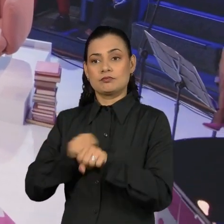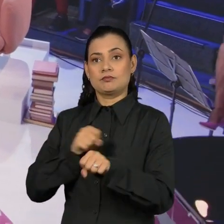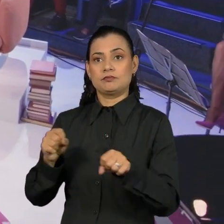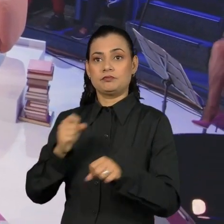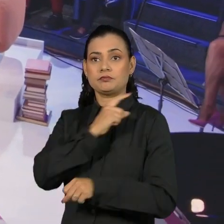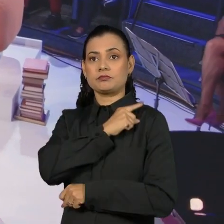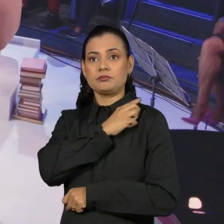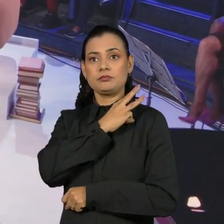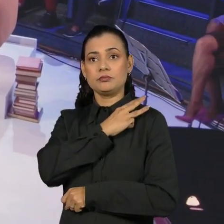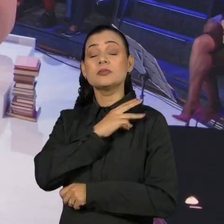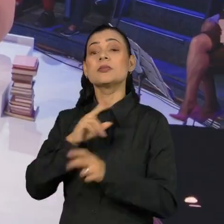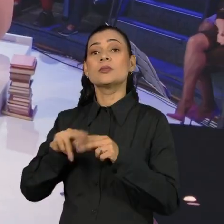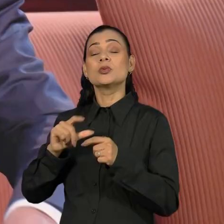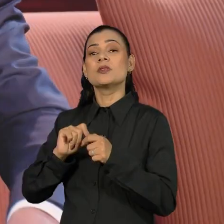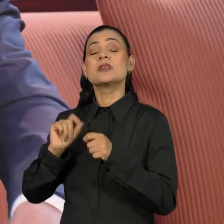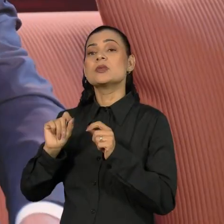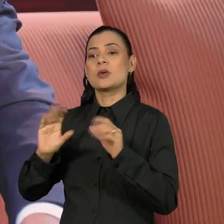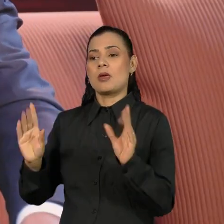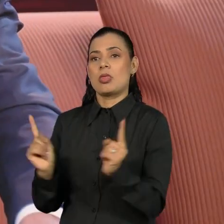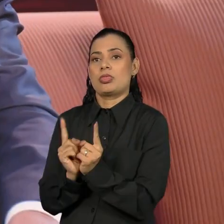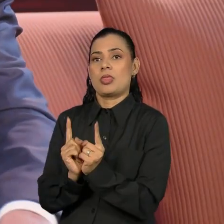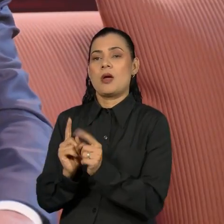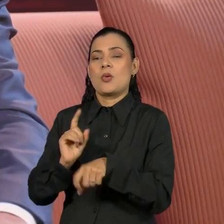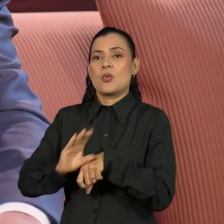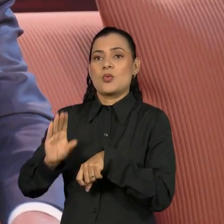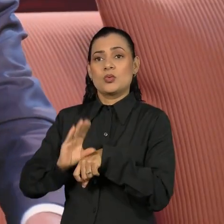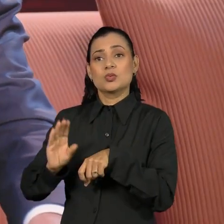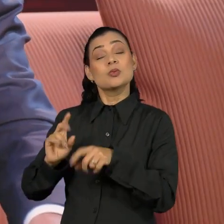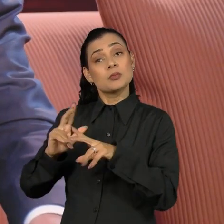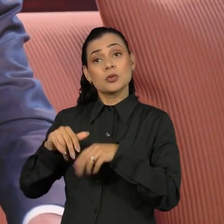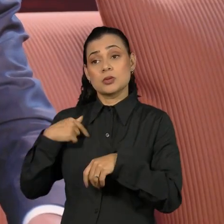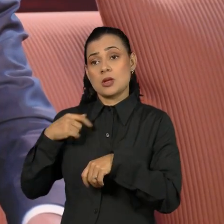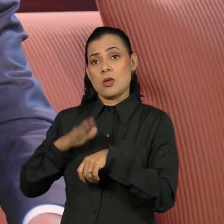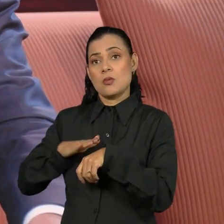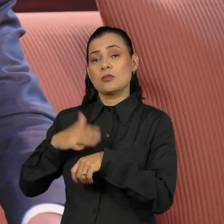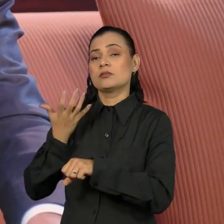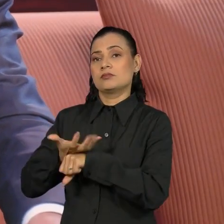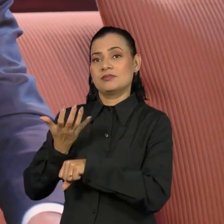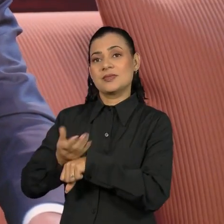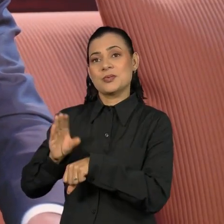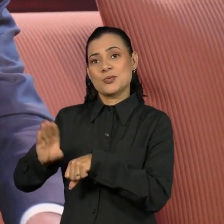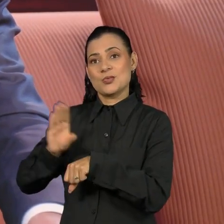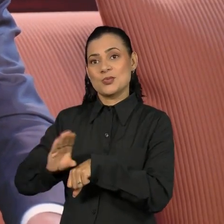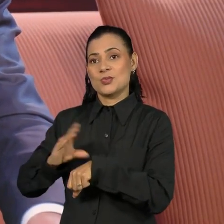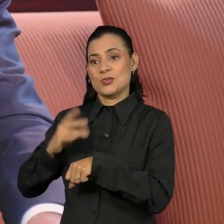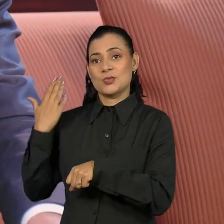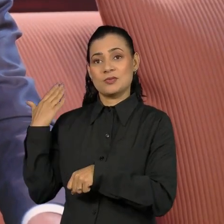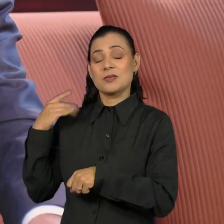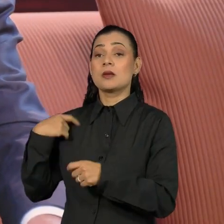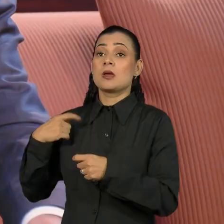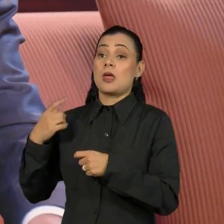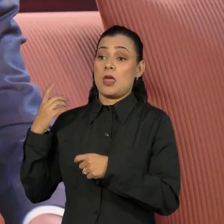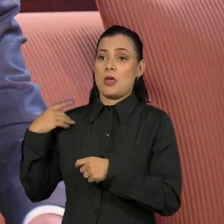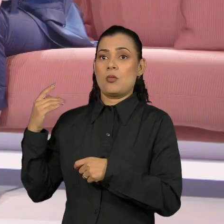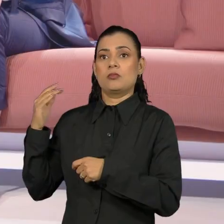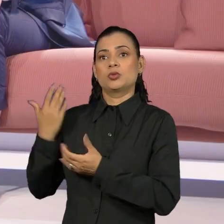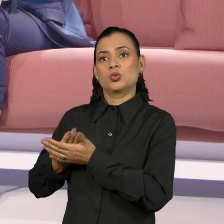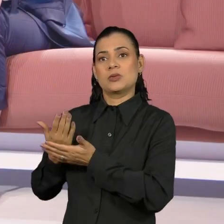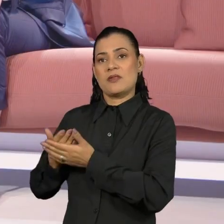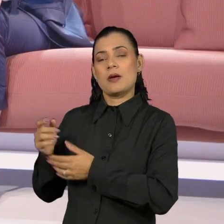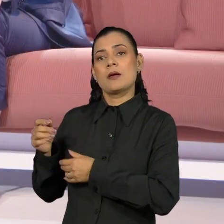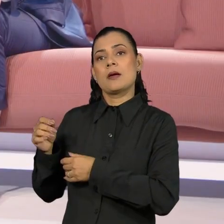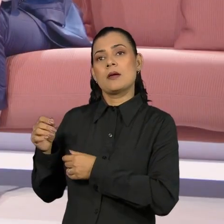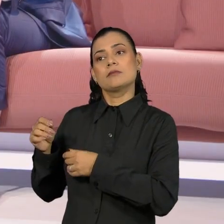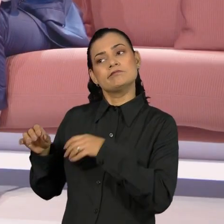Então, faziam Madureza. E eu dava aula no curso de Madureza, quando era estudante de medicina. Mas aí já era química ou era